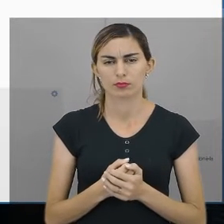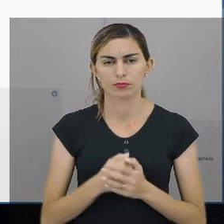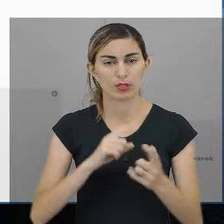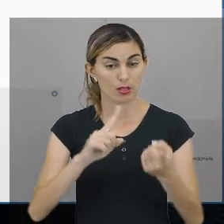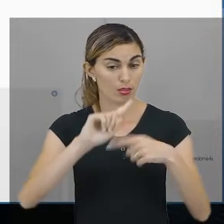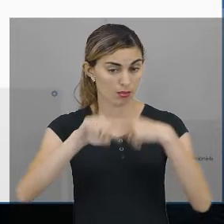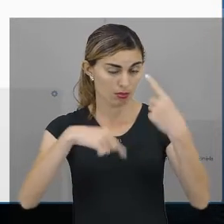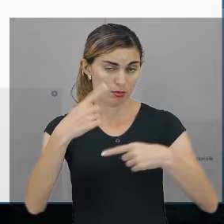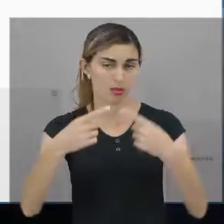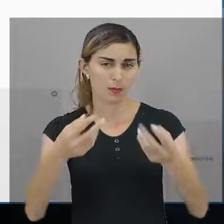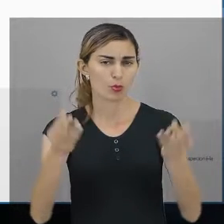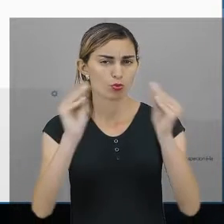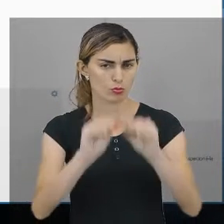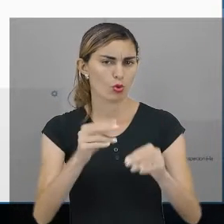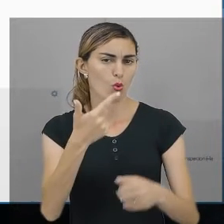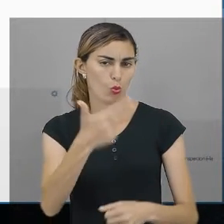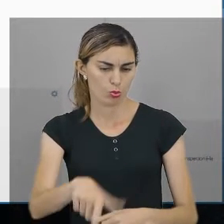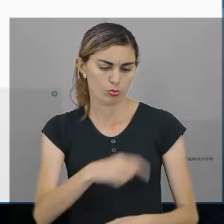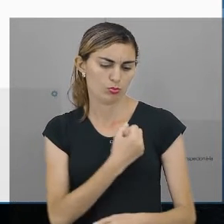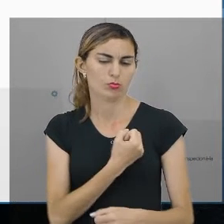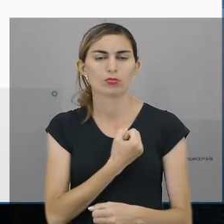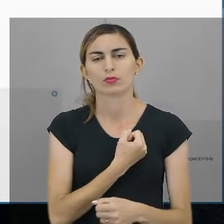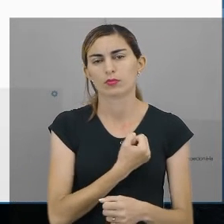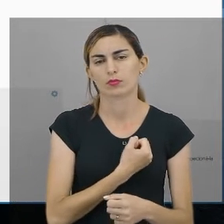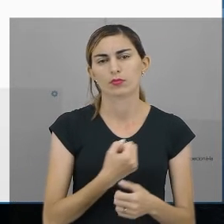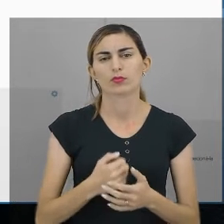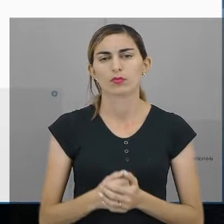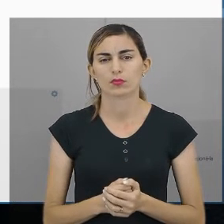depois a gente fornece outro número.